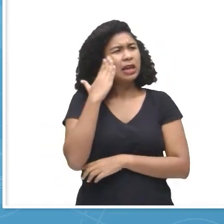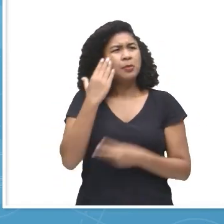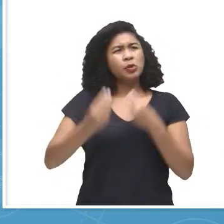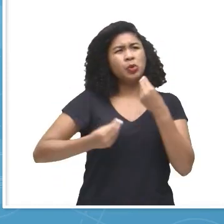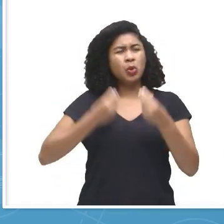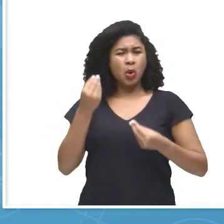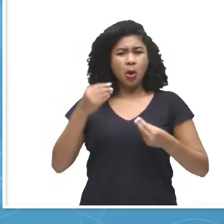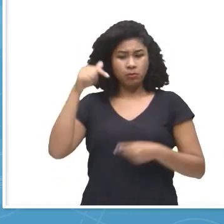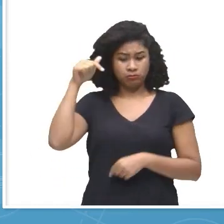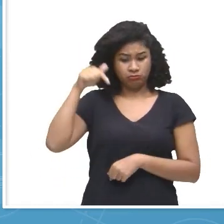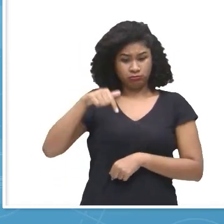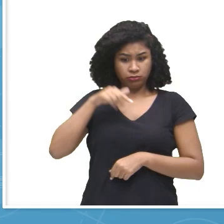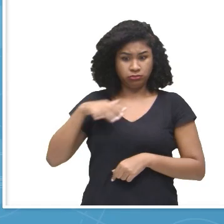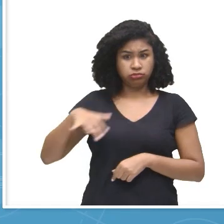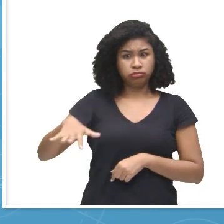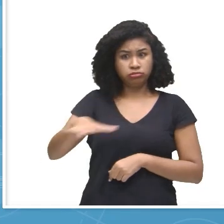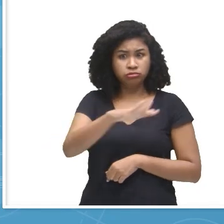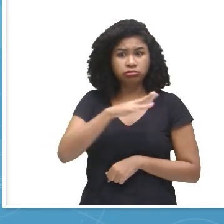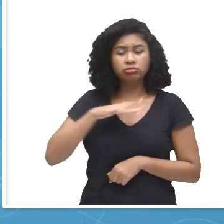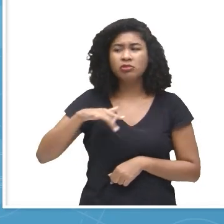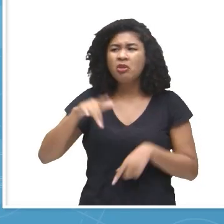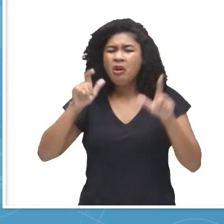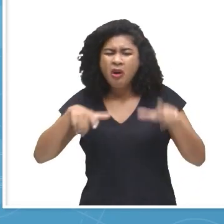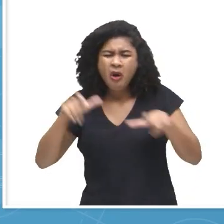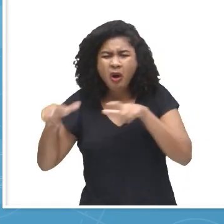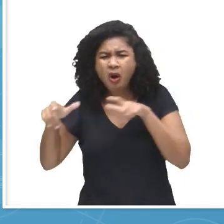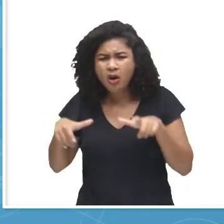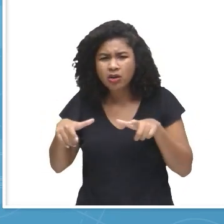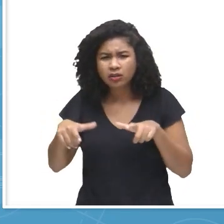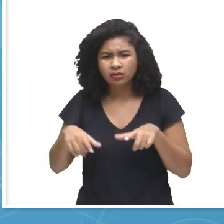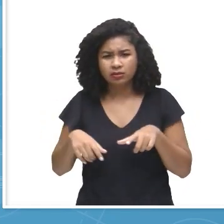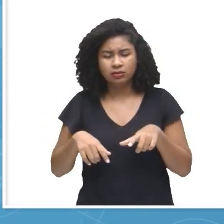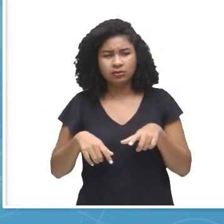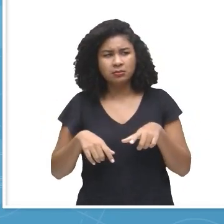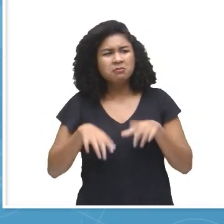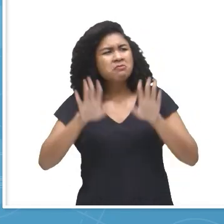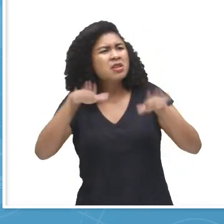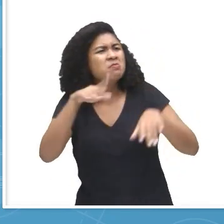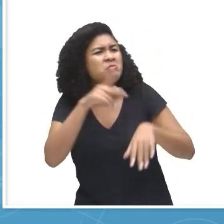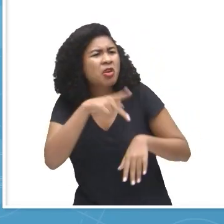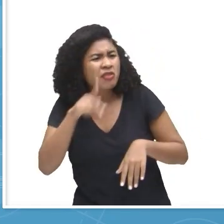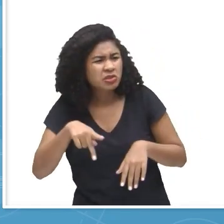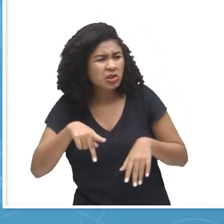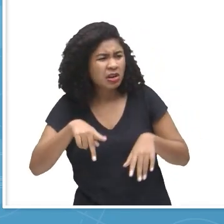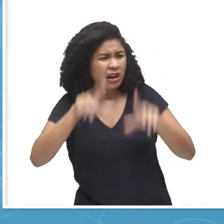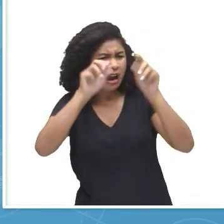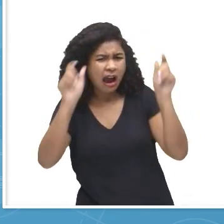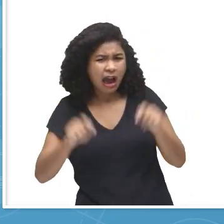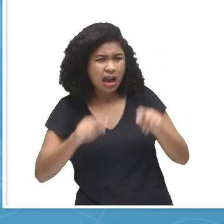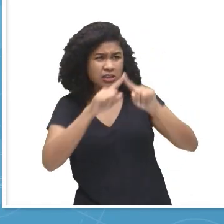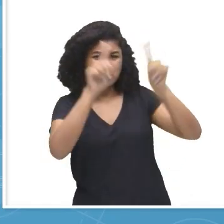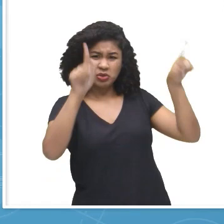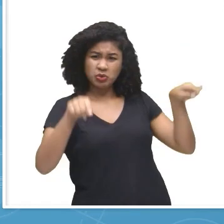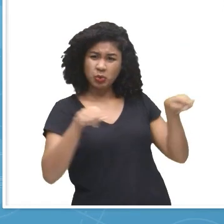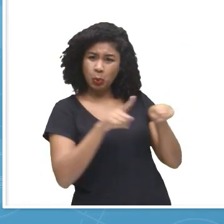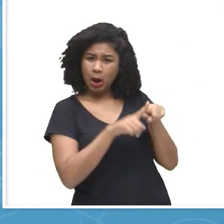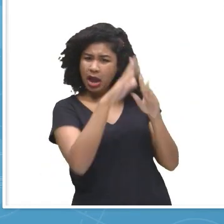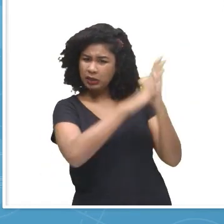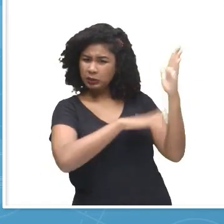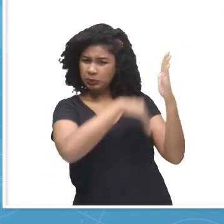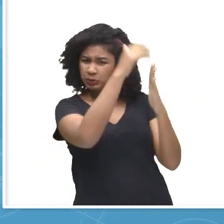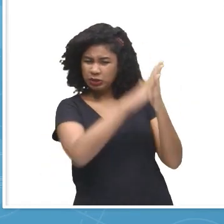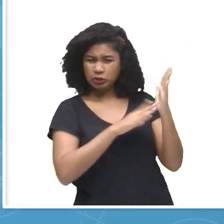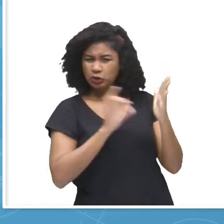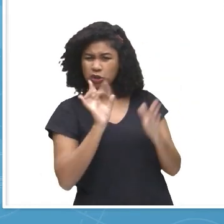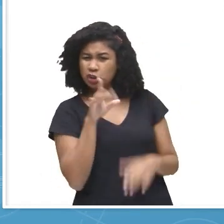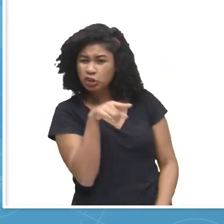está rodeado de arte, mas professora, arte são só aqueles quadros, aquelas pinturas muito elaboradas? Não, arte é muito mais